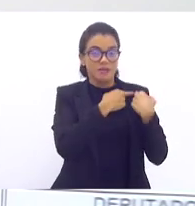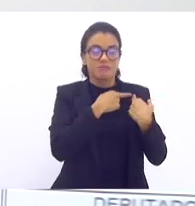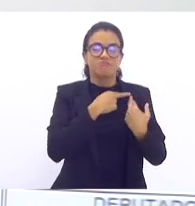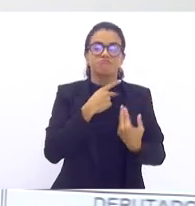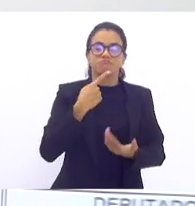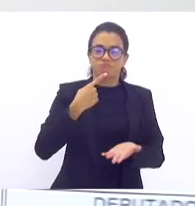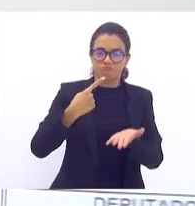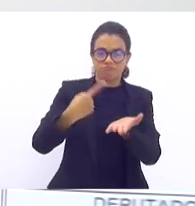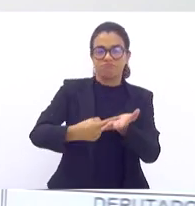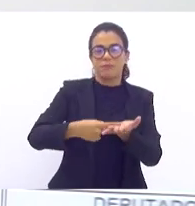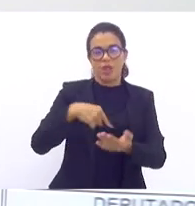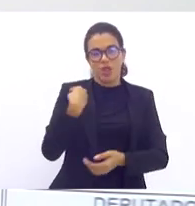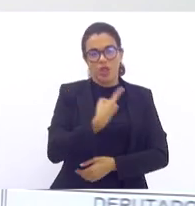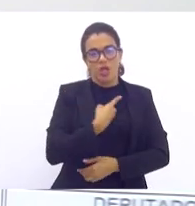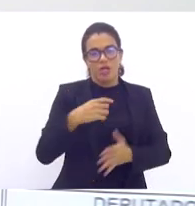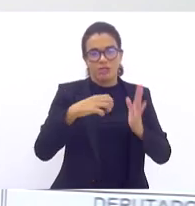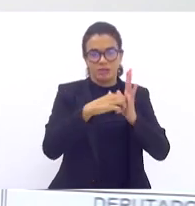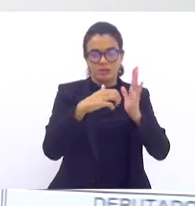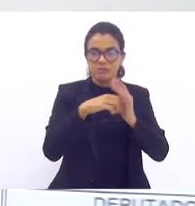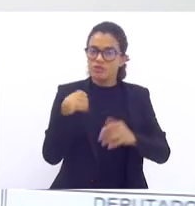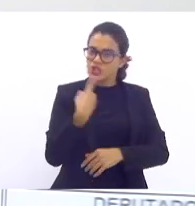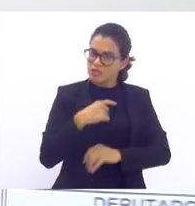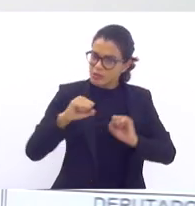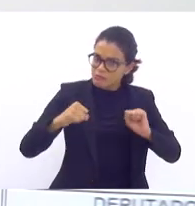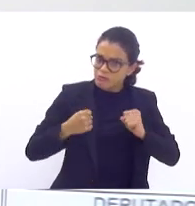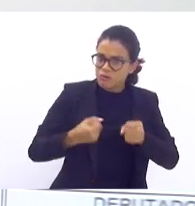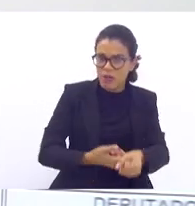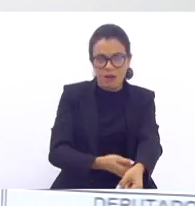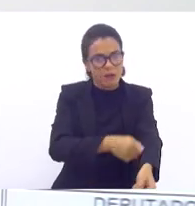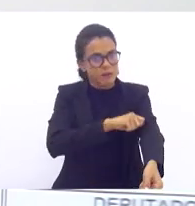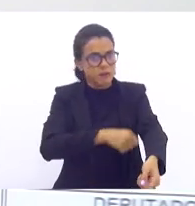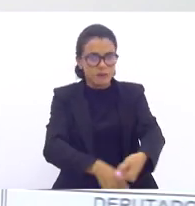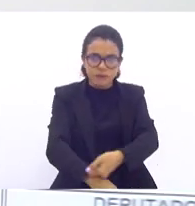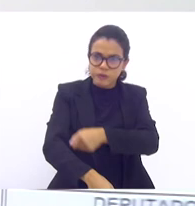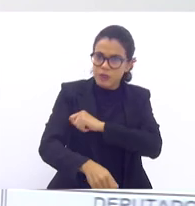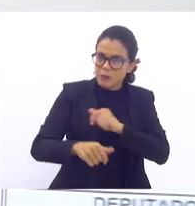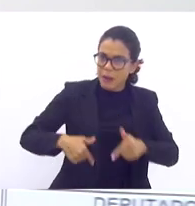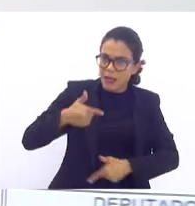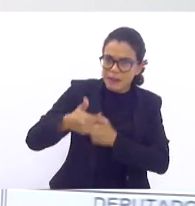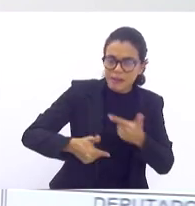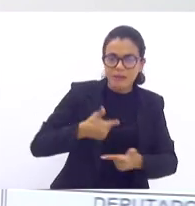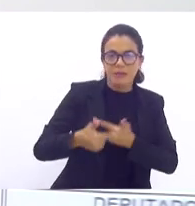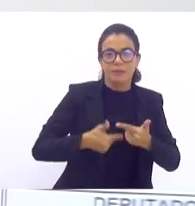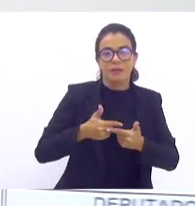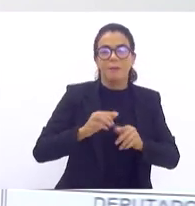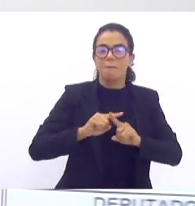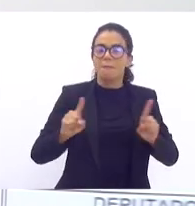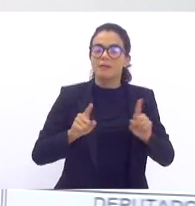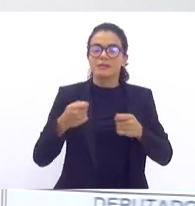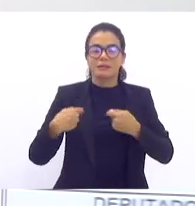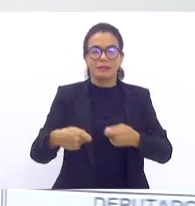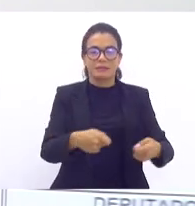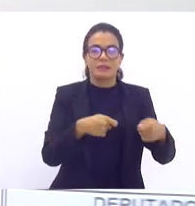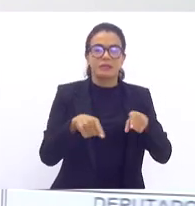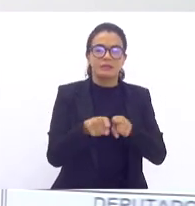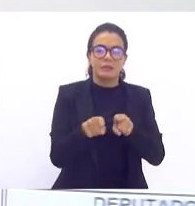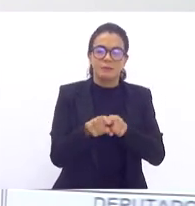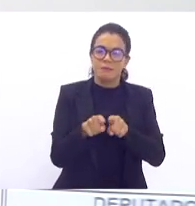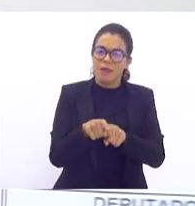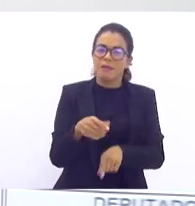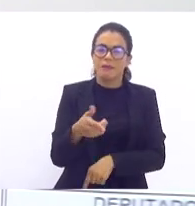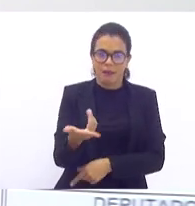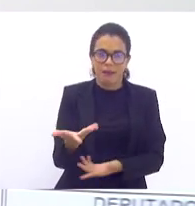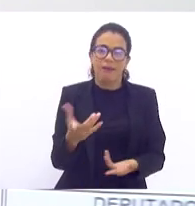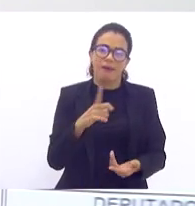que nós na Câmara dos Deputados Estamos nos esforçando muito para fazê-lo mas é necessário também que haja uma